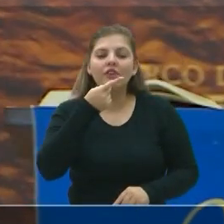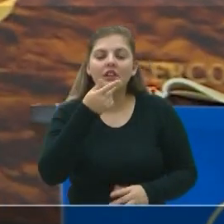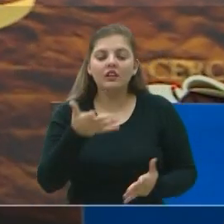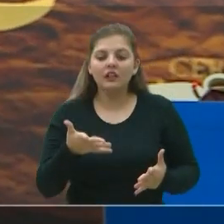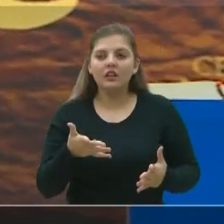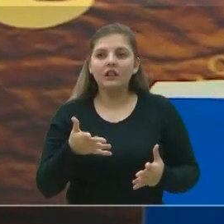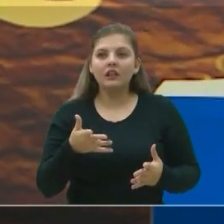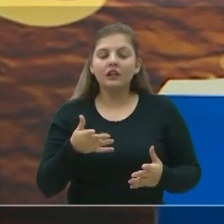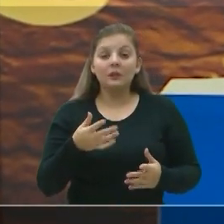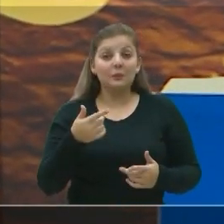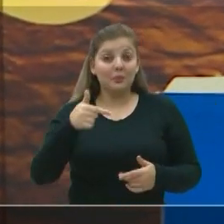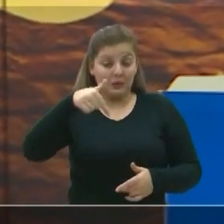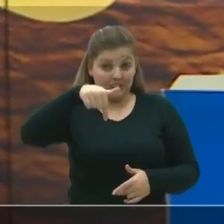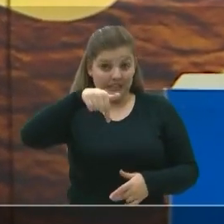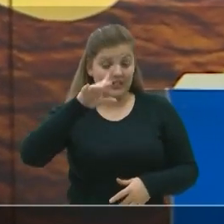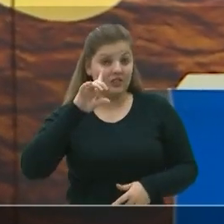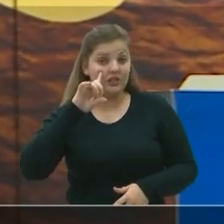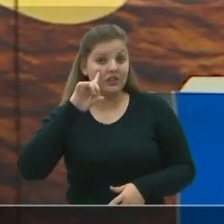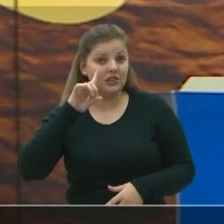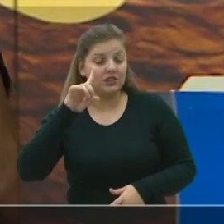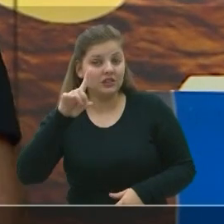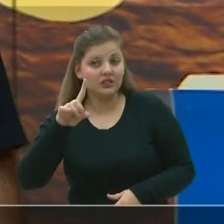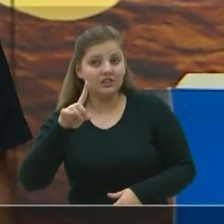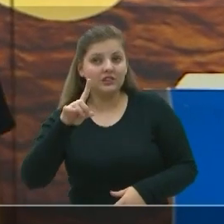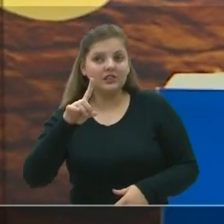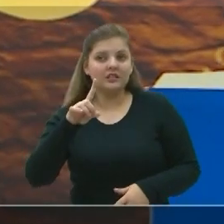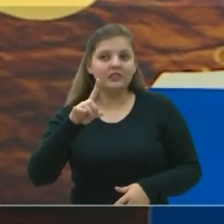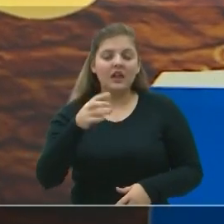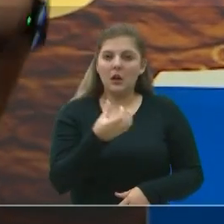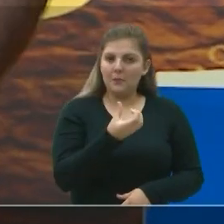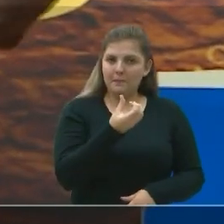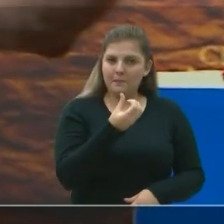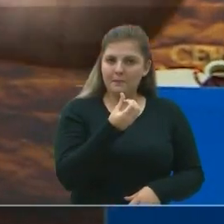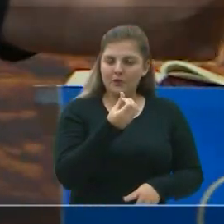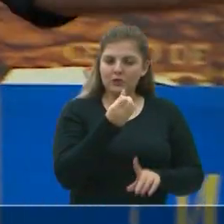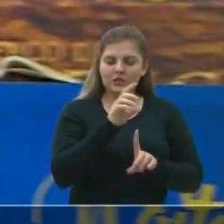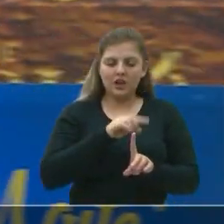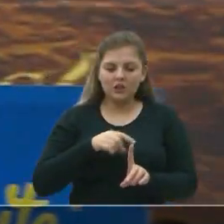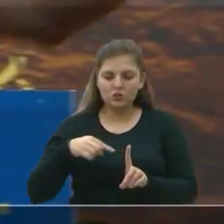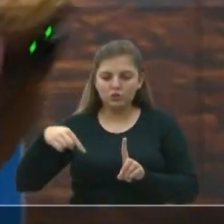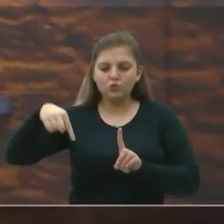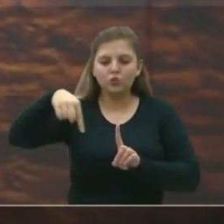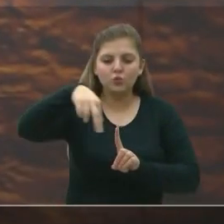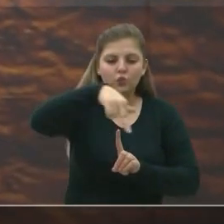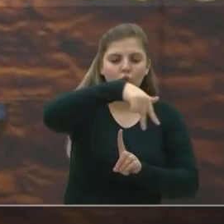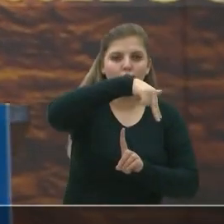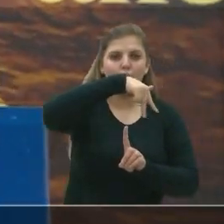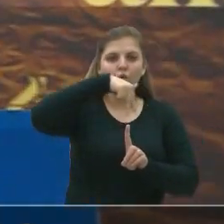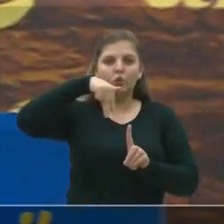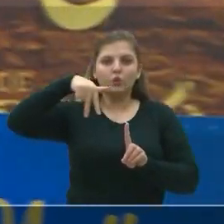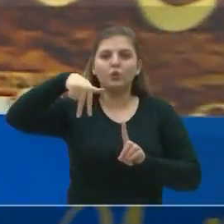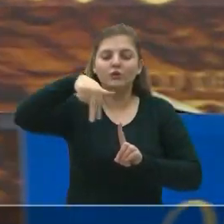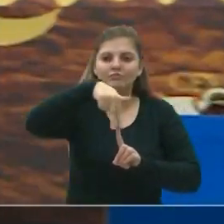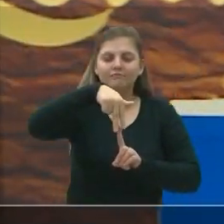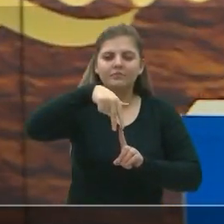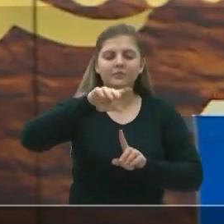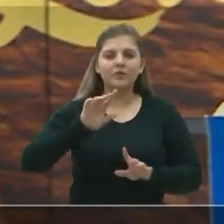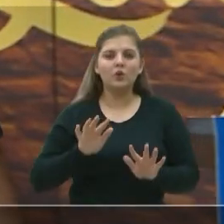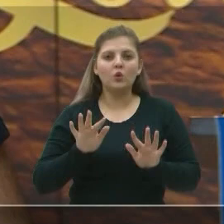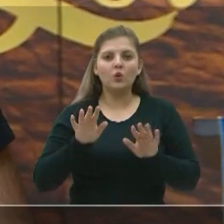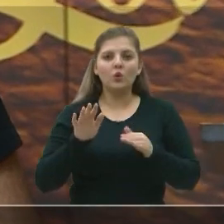por 7 dias, por 6 deu uma volta, e no último 7 voltas, e no soar